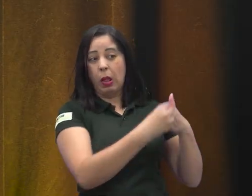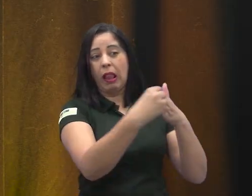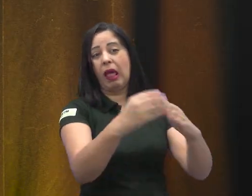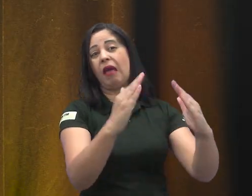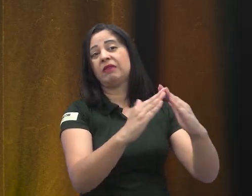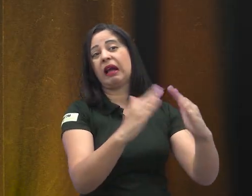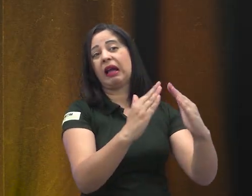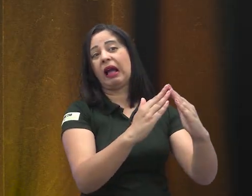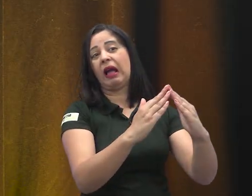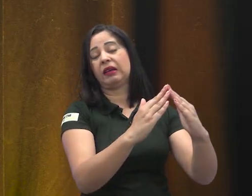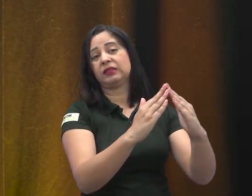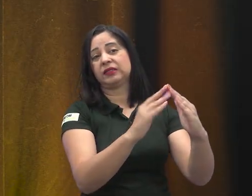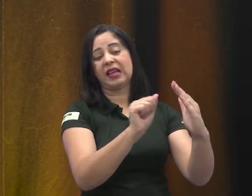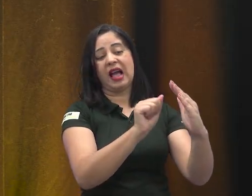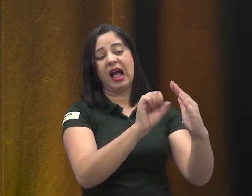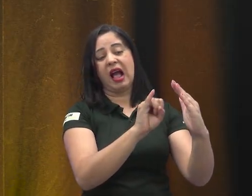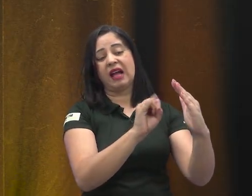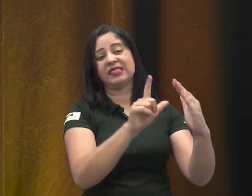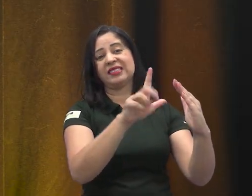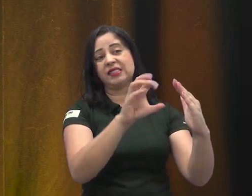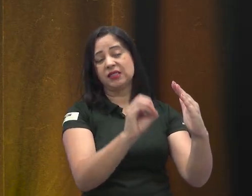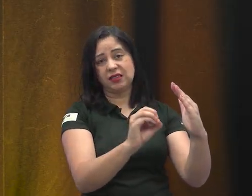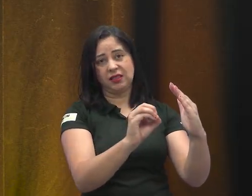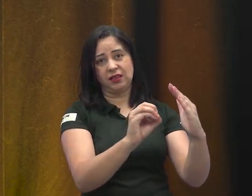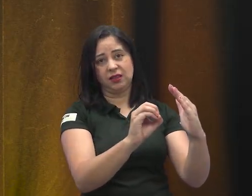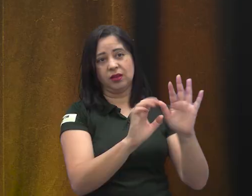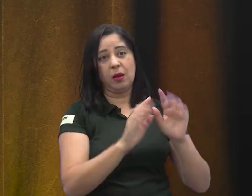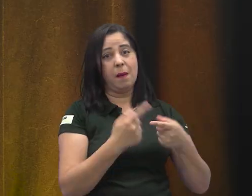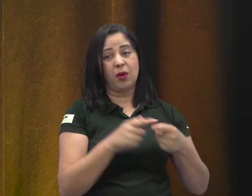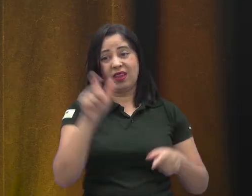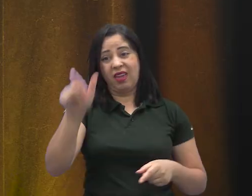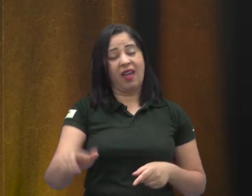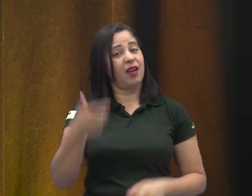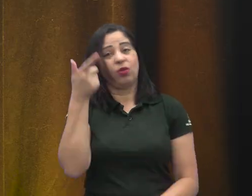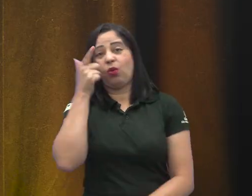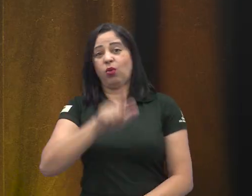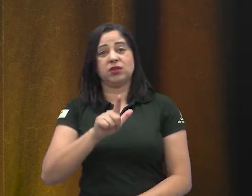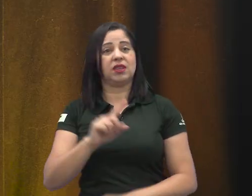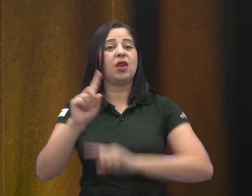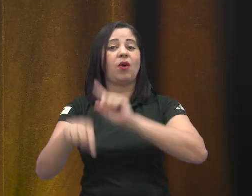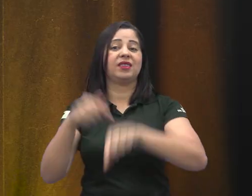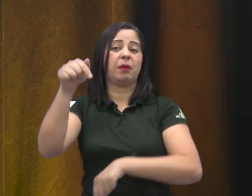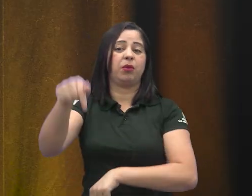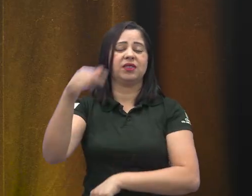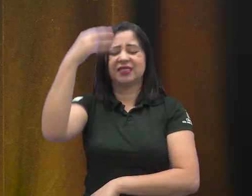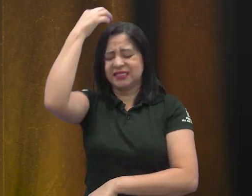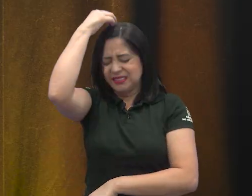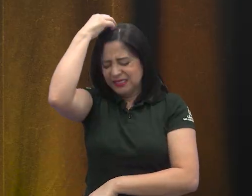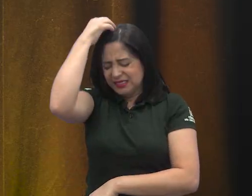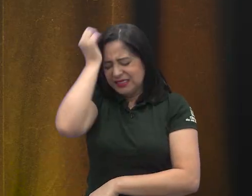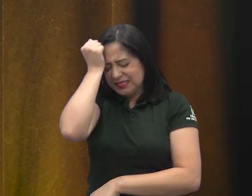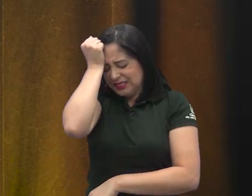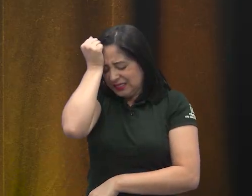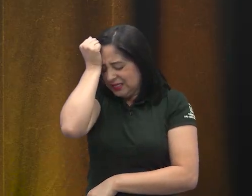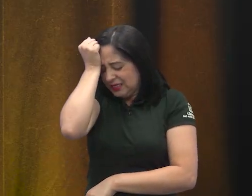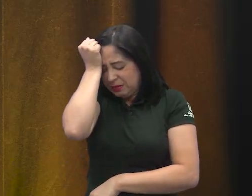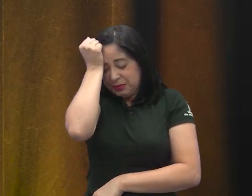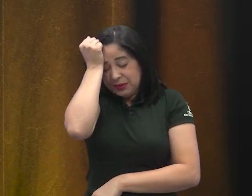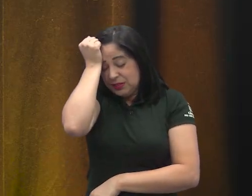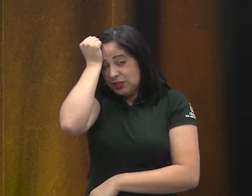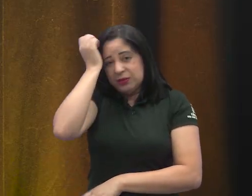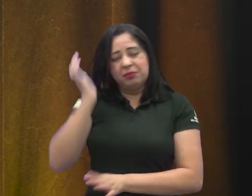contra. Mas, às vezes, essa pessoa que não conseguiu, ela traz para ela depois uma culpa, fica